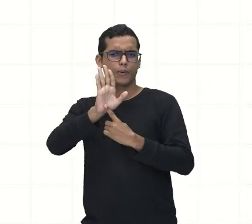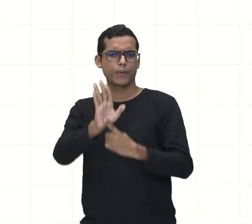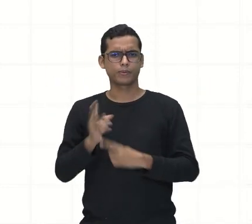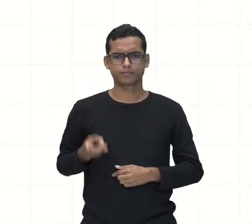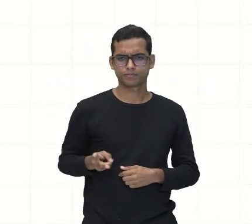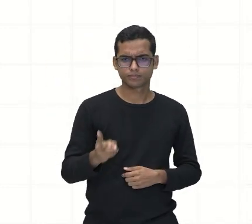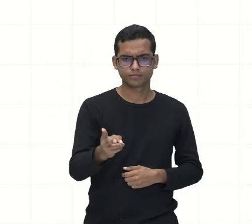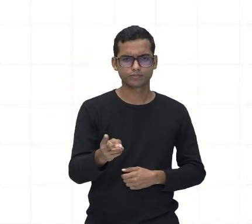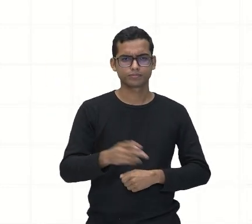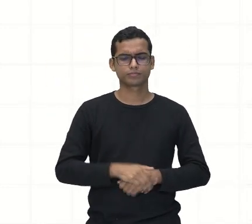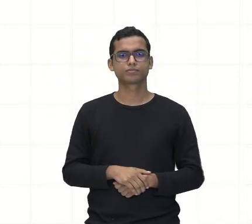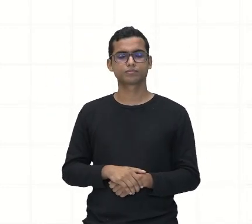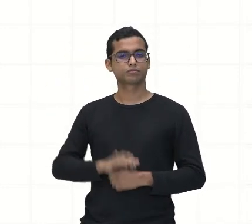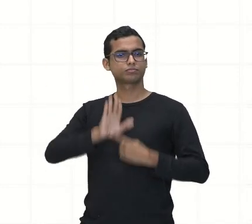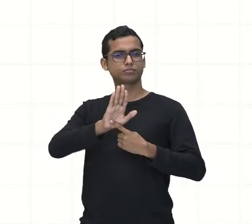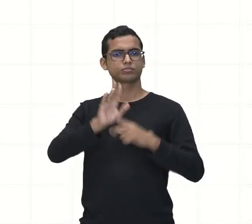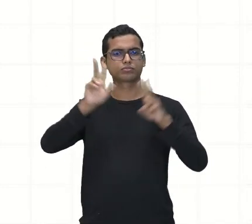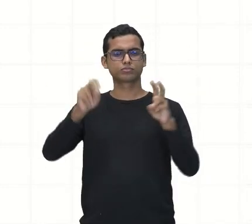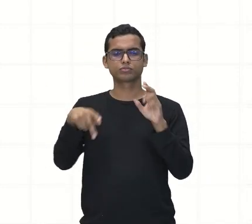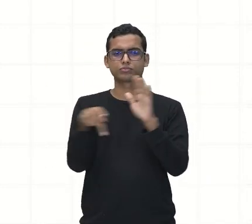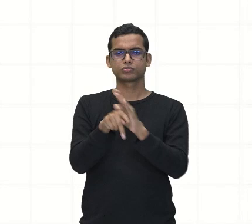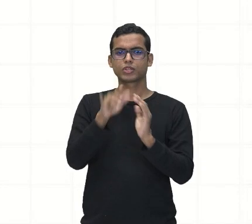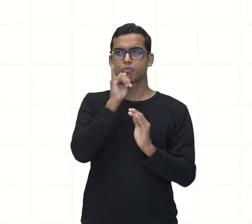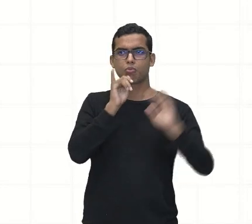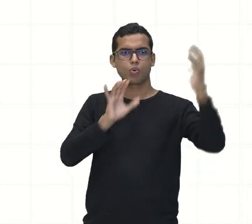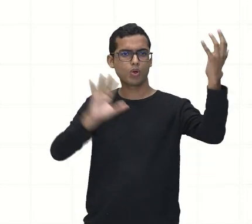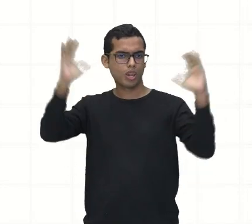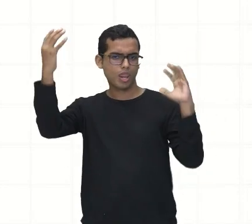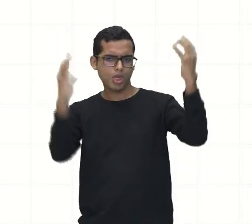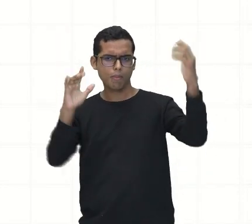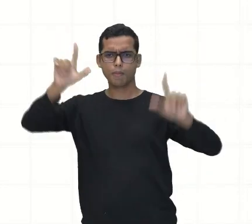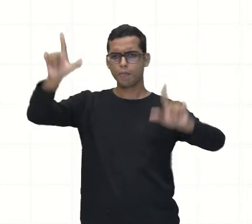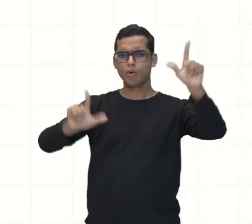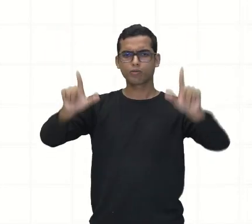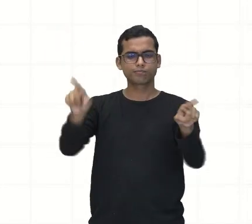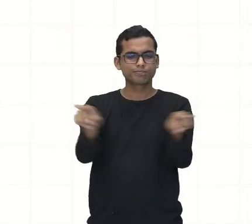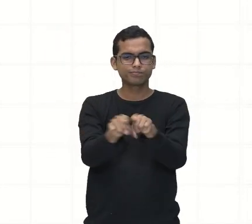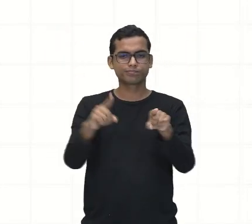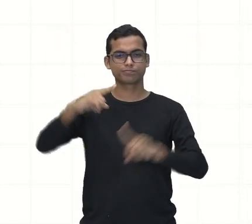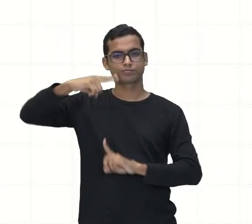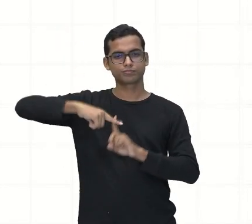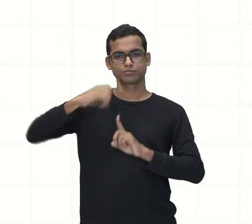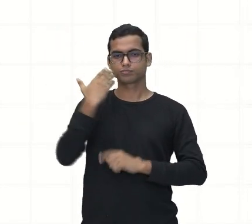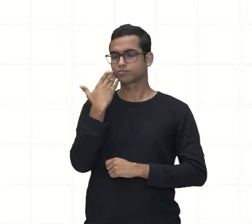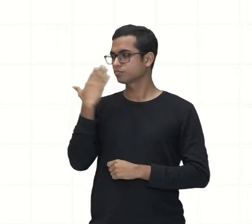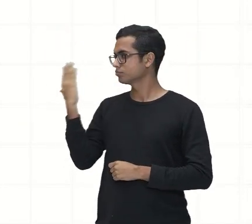falando sobre a previsão do tempo. Então, é esse tipo de gráfico aqui.